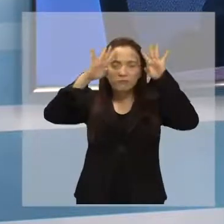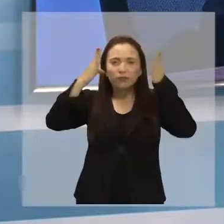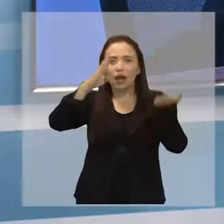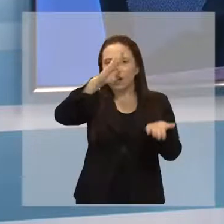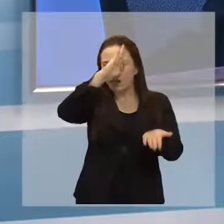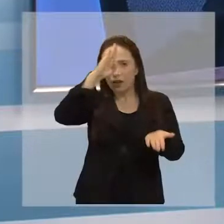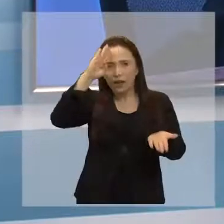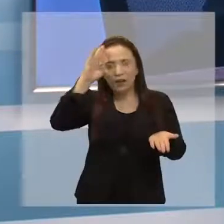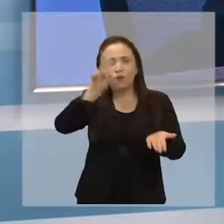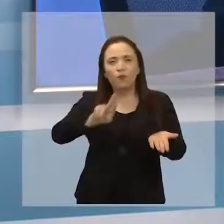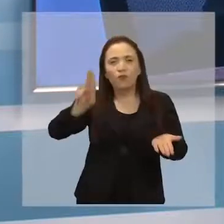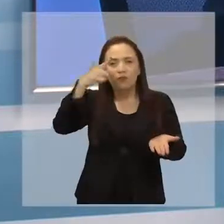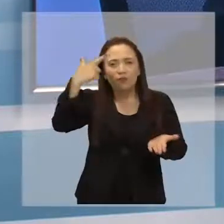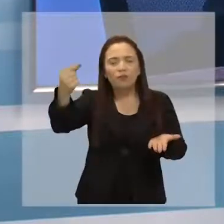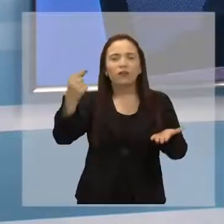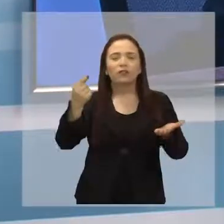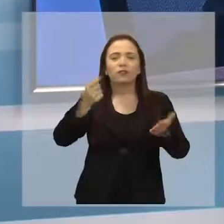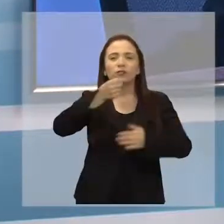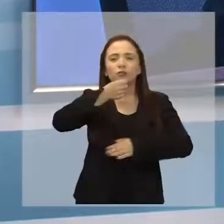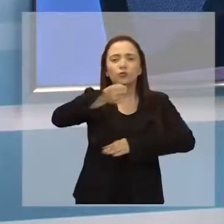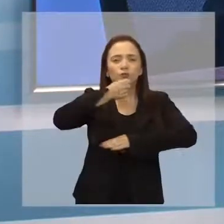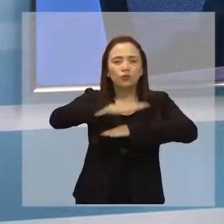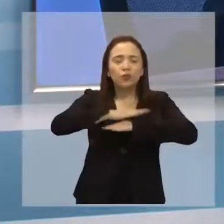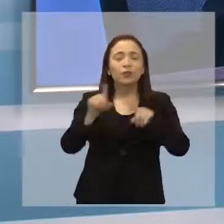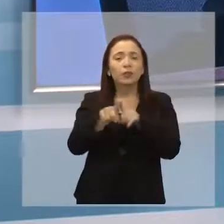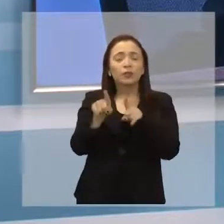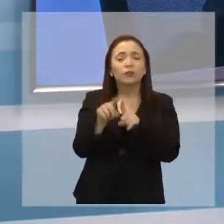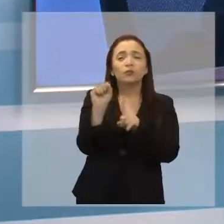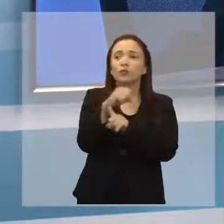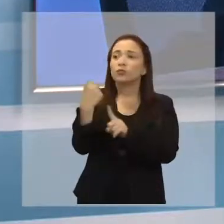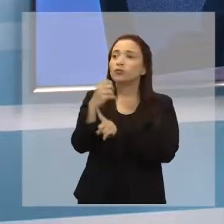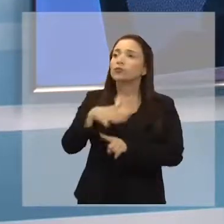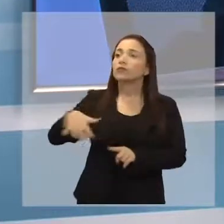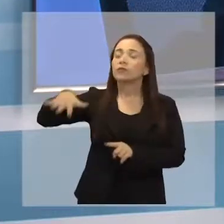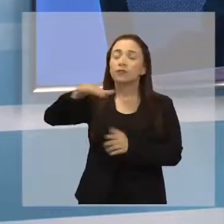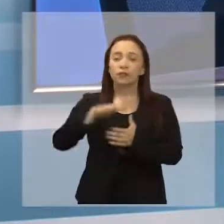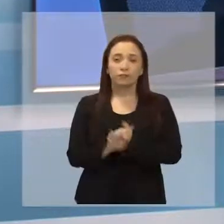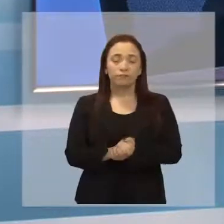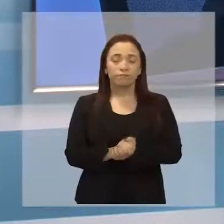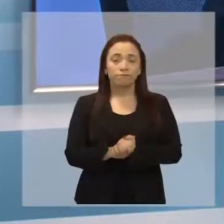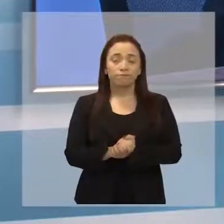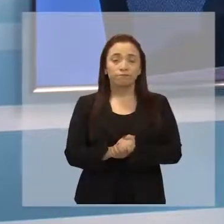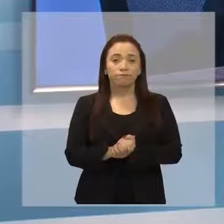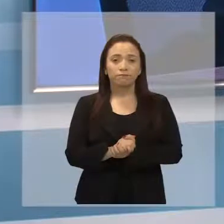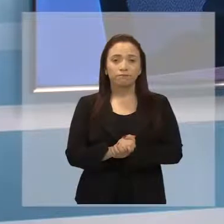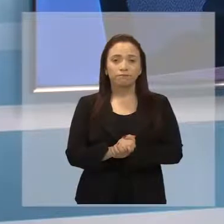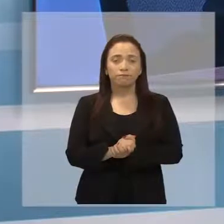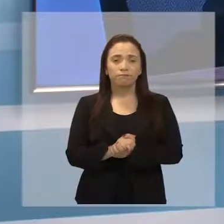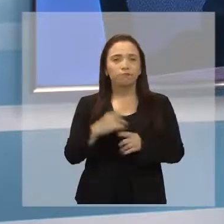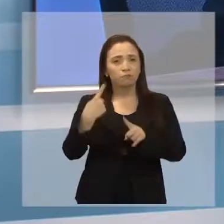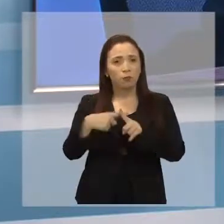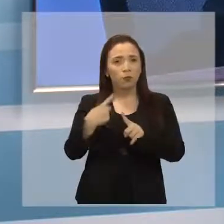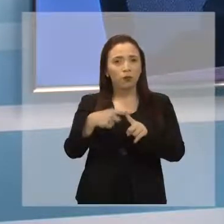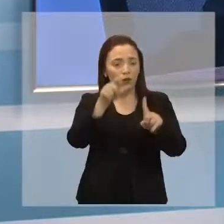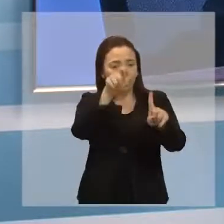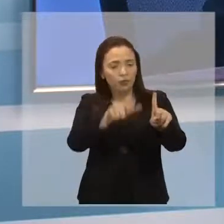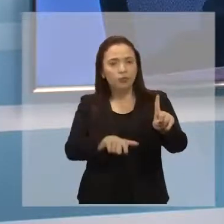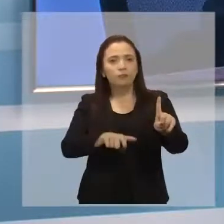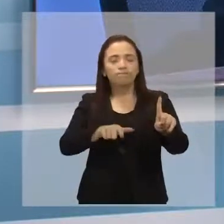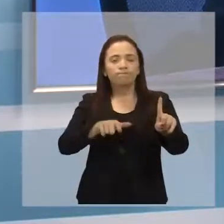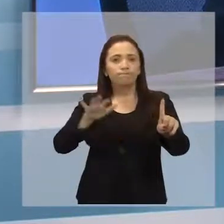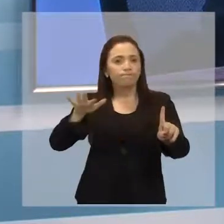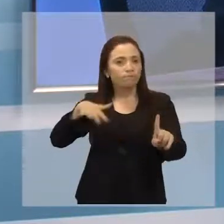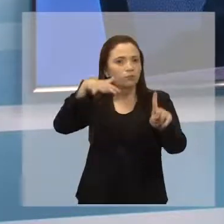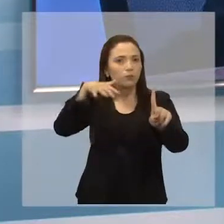acadêmico, o mundo jornalístico e a sociedade em geral, mercê do grande cidadão e